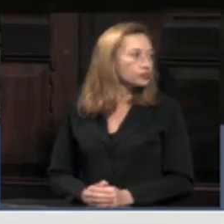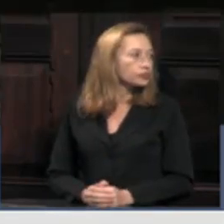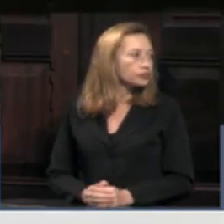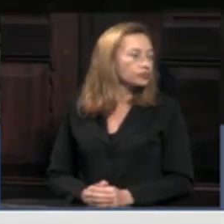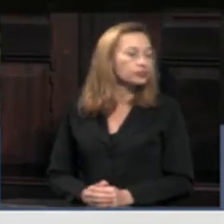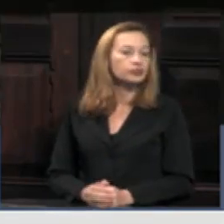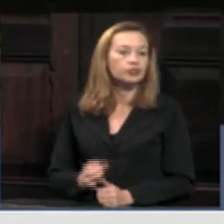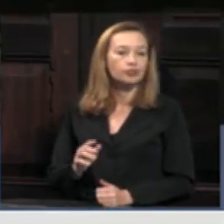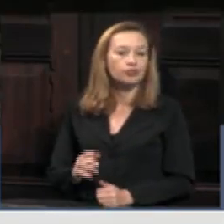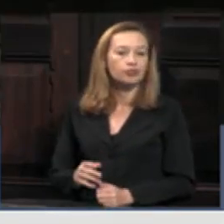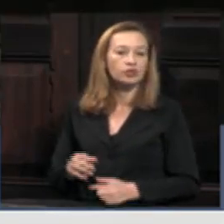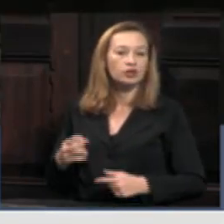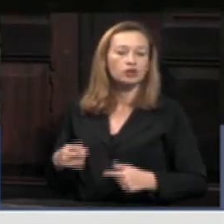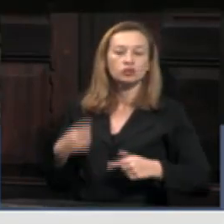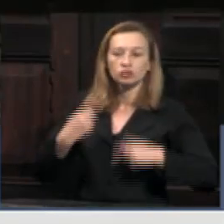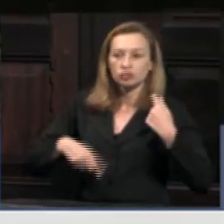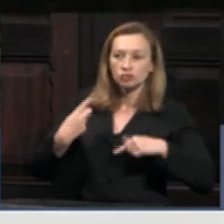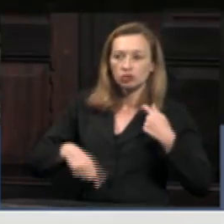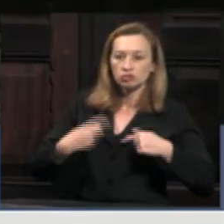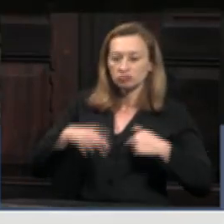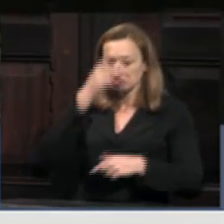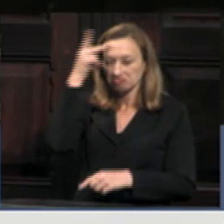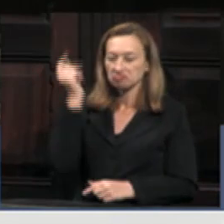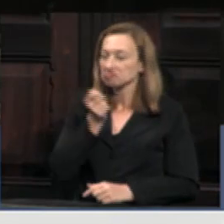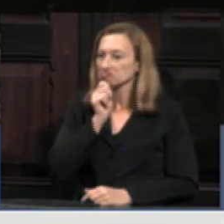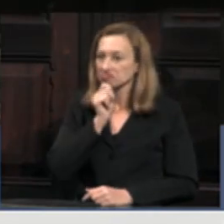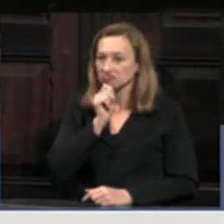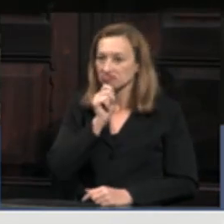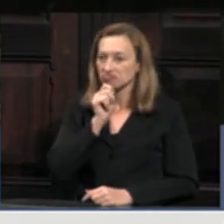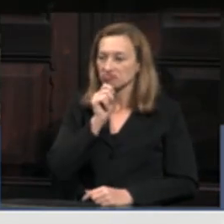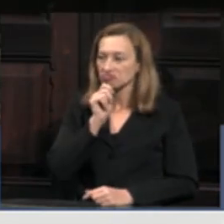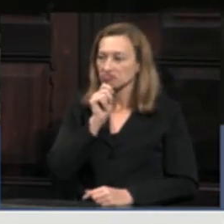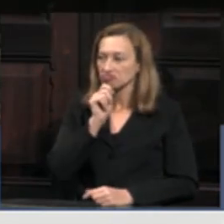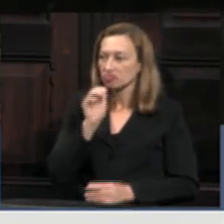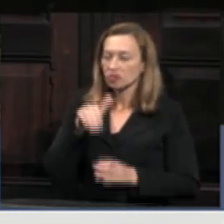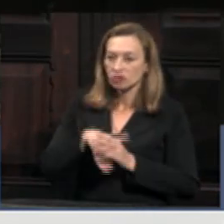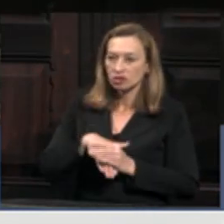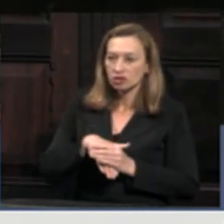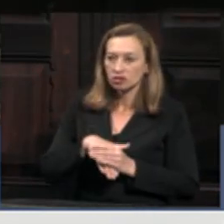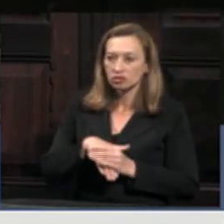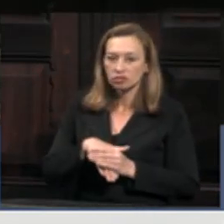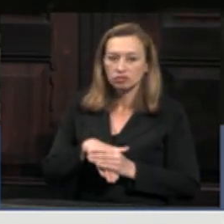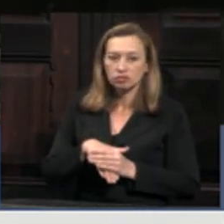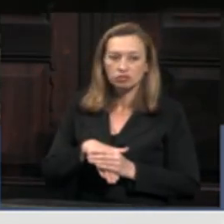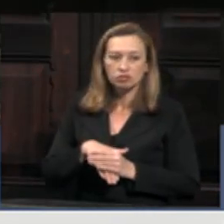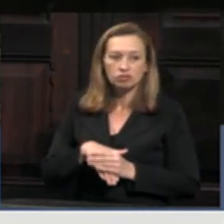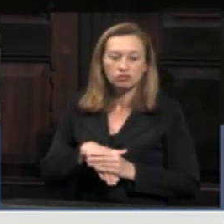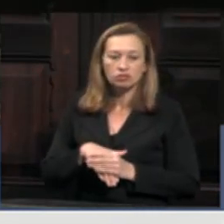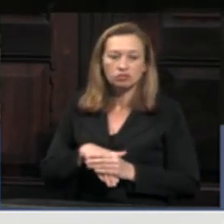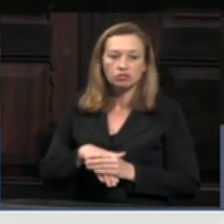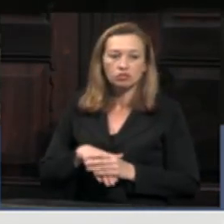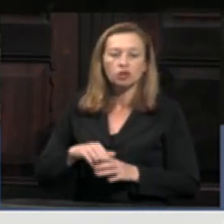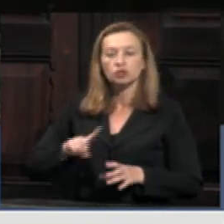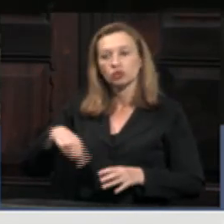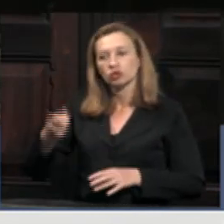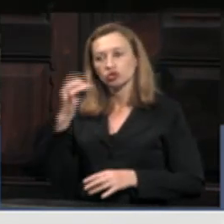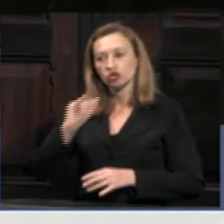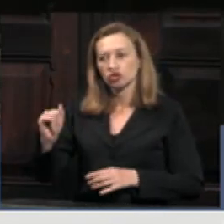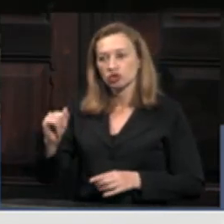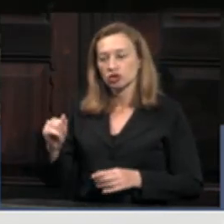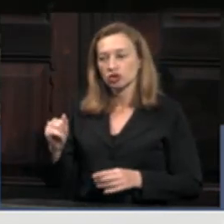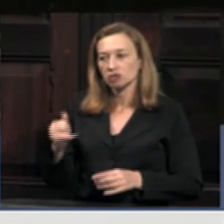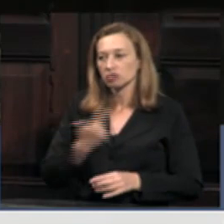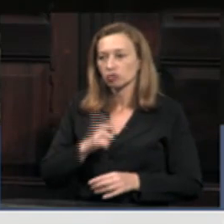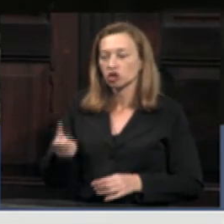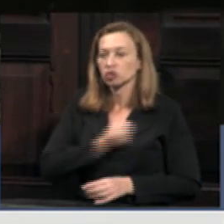Emitido o parecer, coloco em discussão. Não havendo quem queira discutir, coloco em votação. Fica adiada a votação por falta